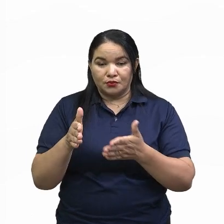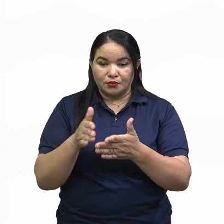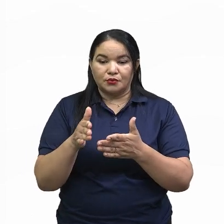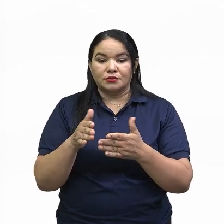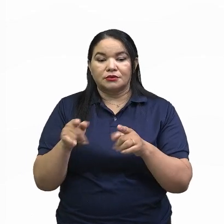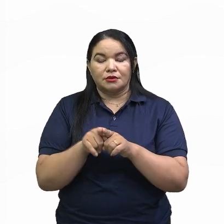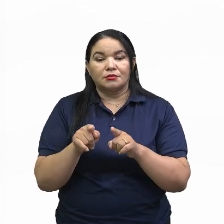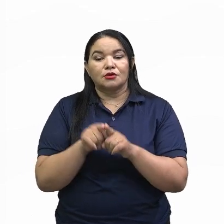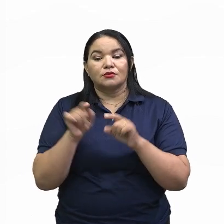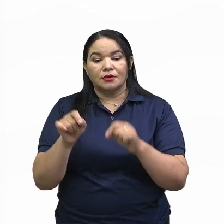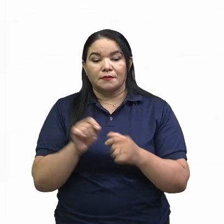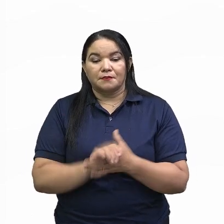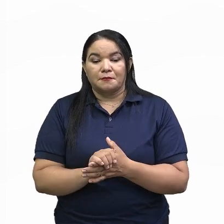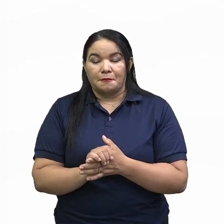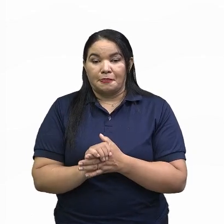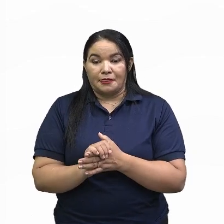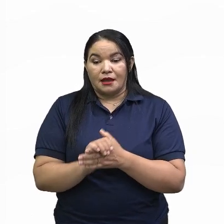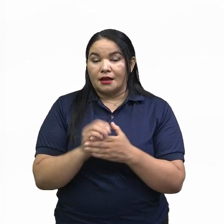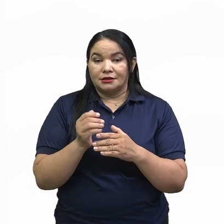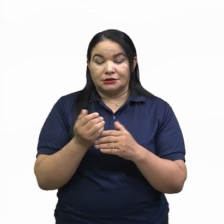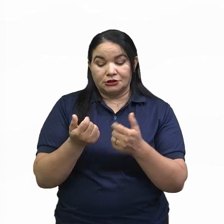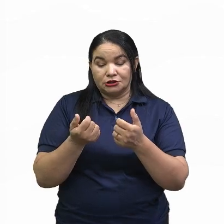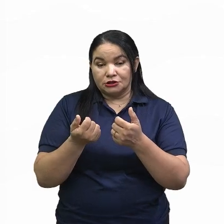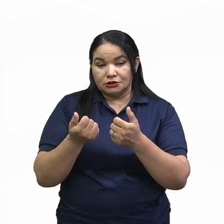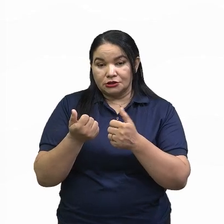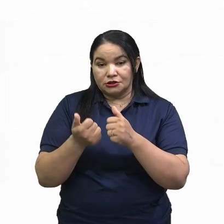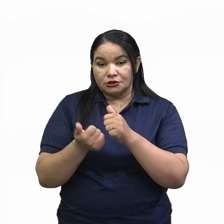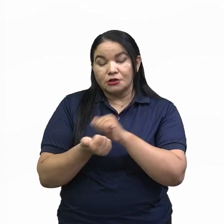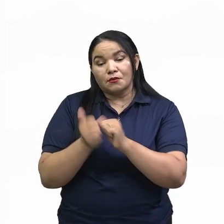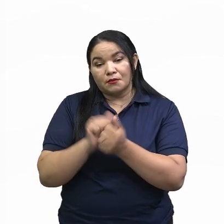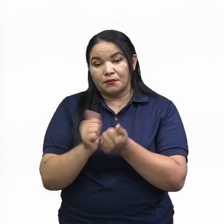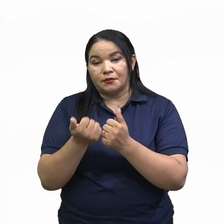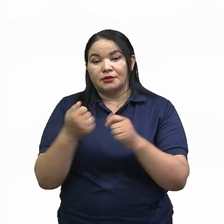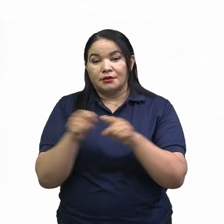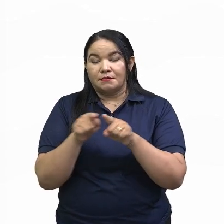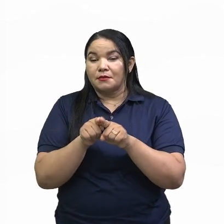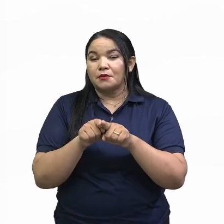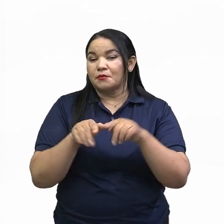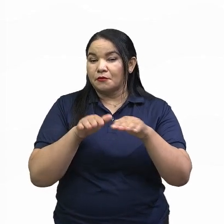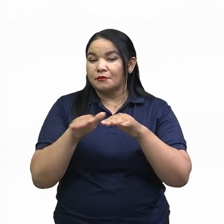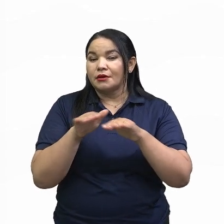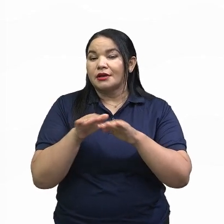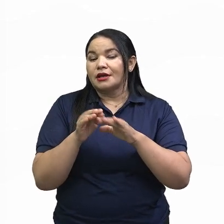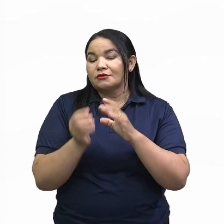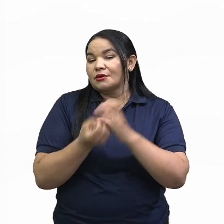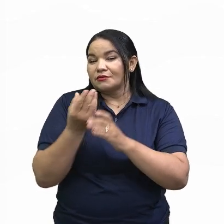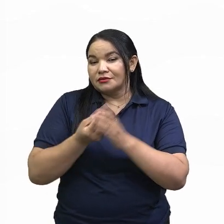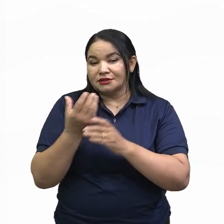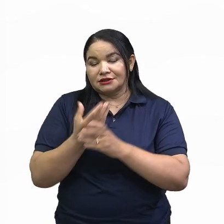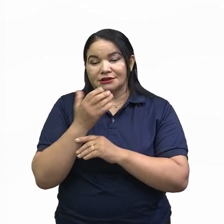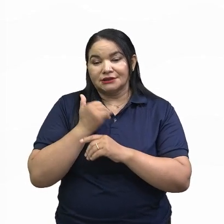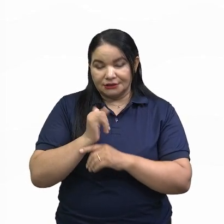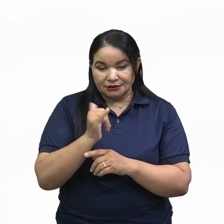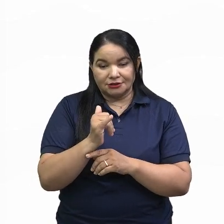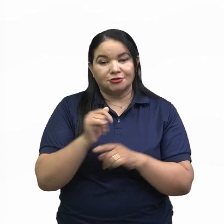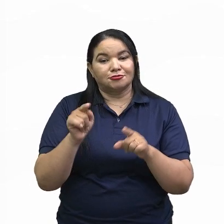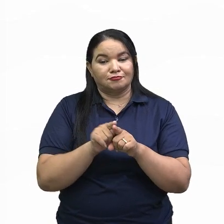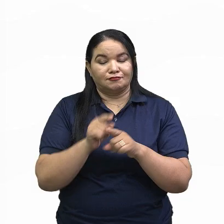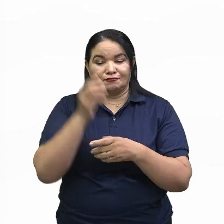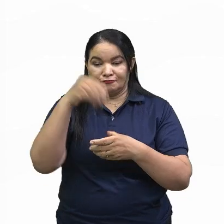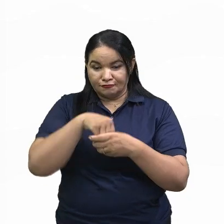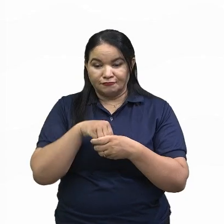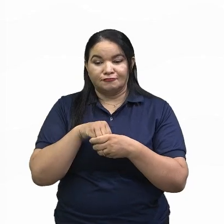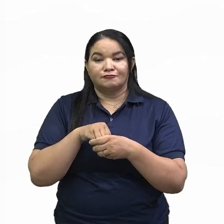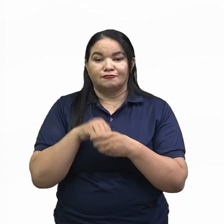da energia potencial da água em energia cinética e, posteriormente, vai ser transformada em energia elétrica, ocorre no interior das